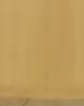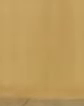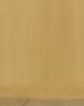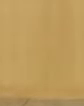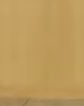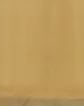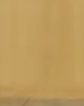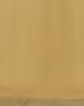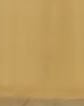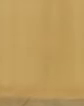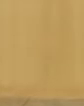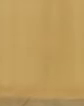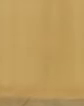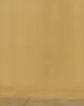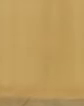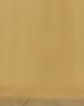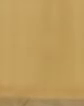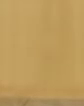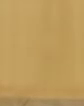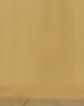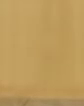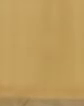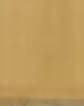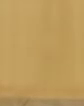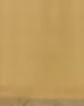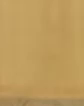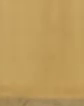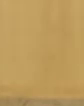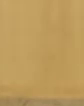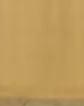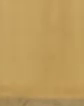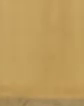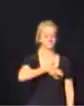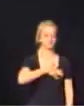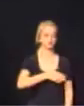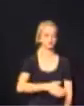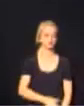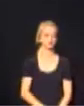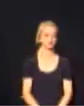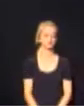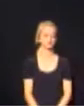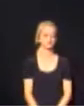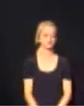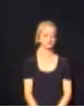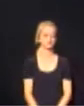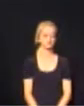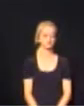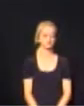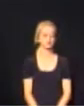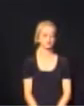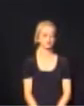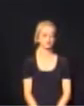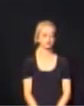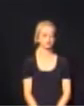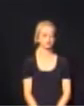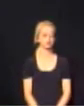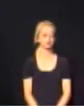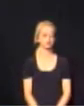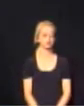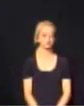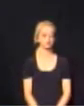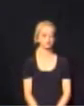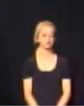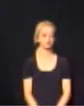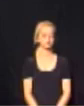sessão do dia 11, ele afirmou que está tomando providências sobre o assunto. De minha parte, para entender um pouco mais a